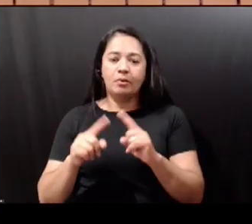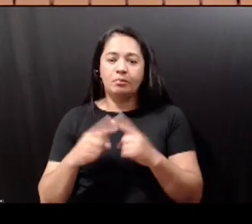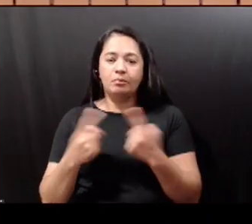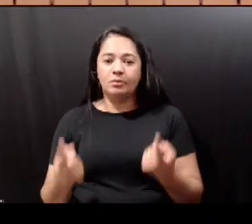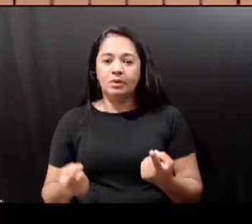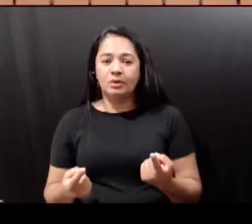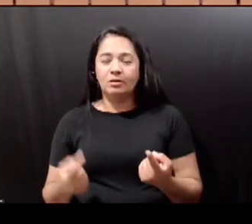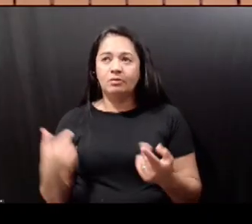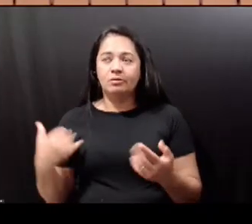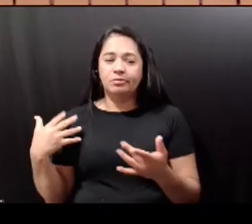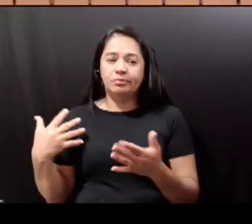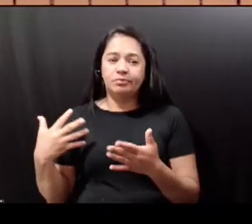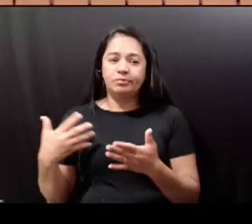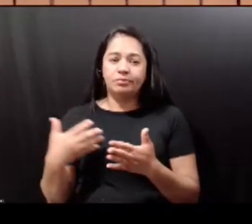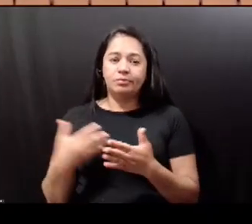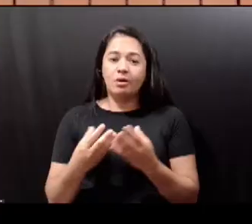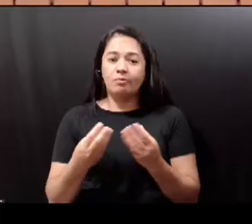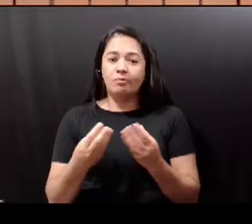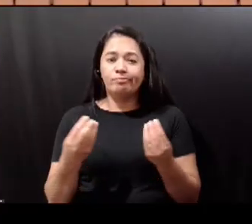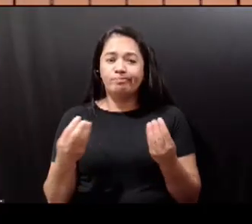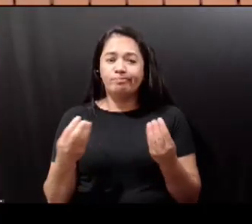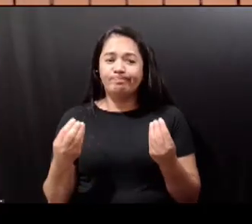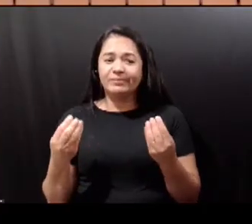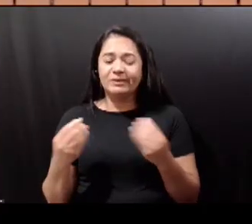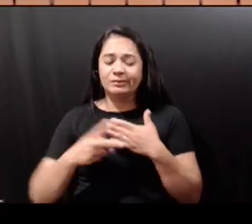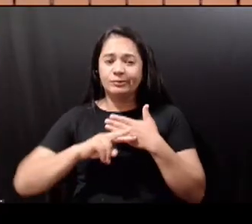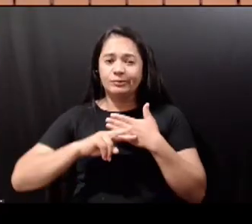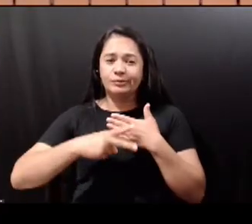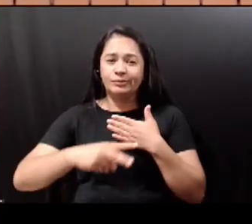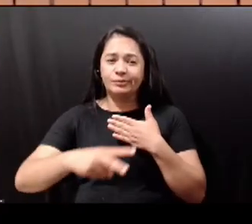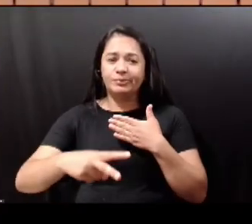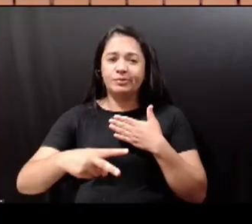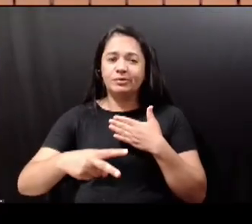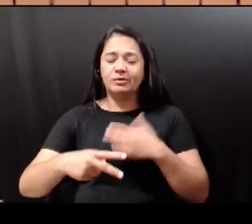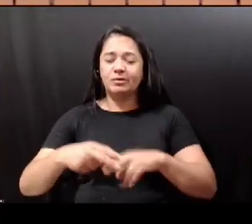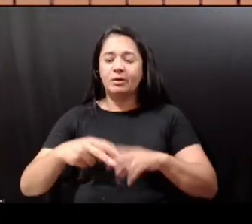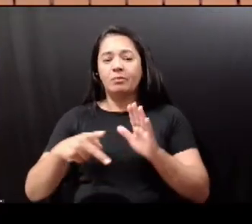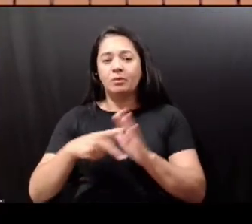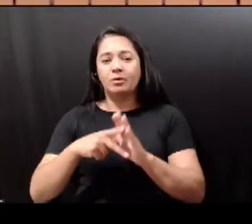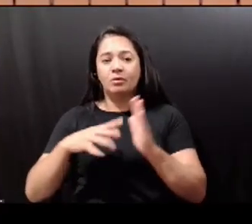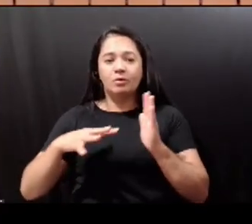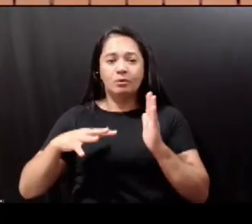é muita consequência desses acidentes. São muitos